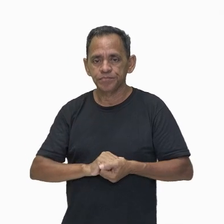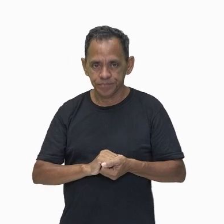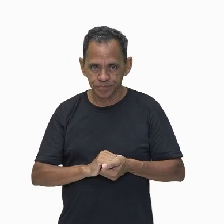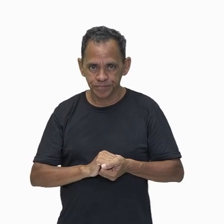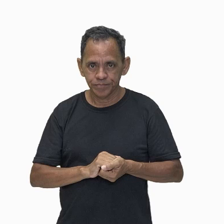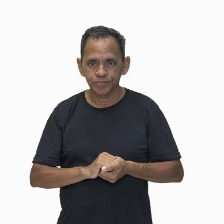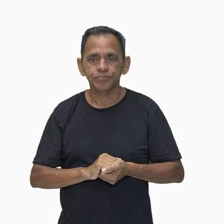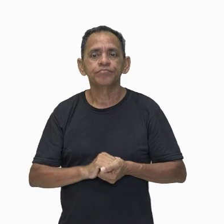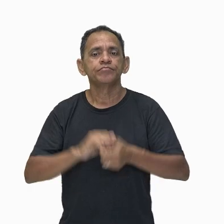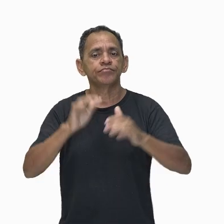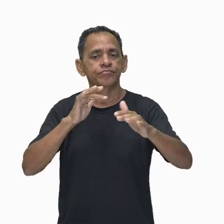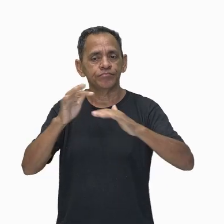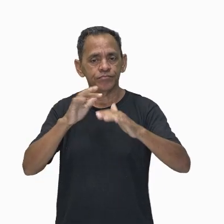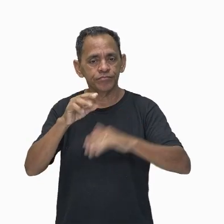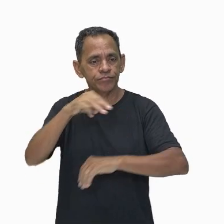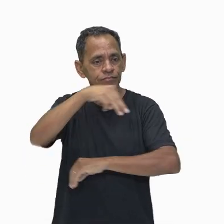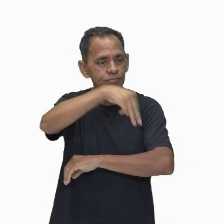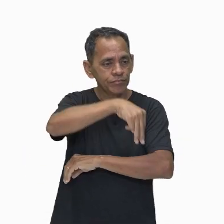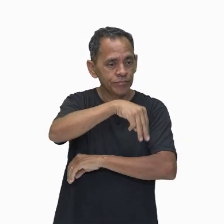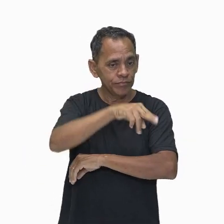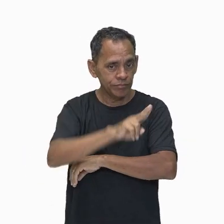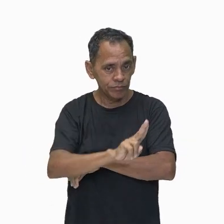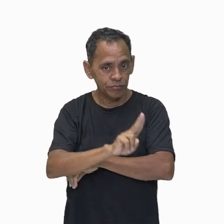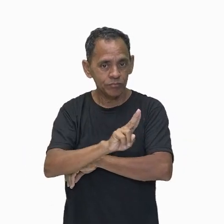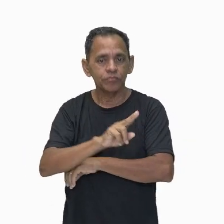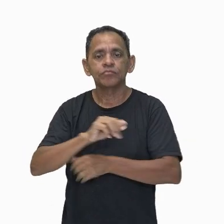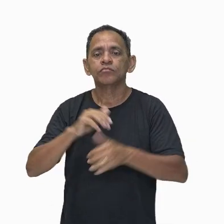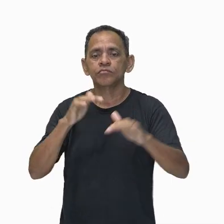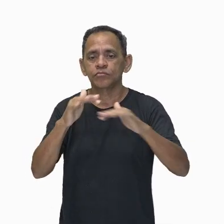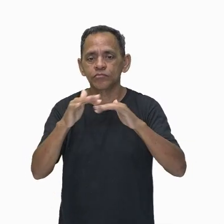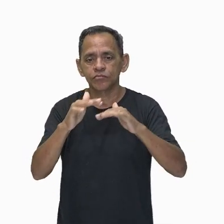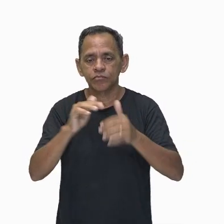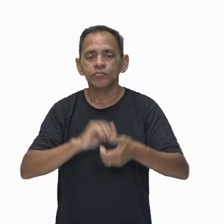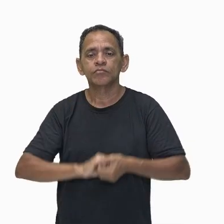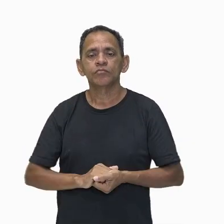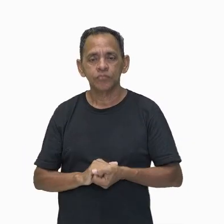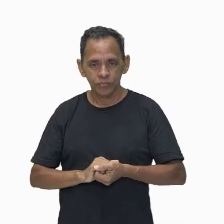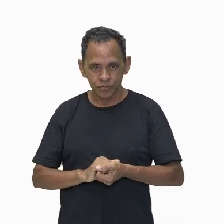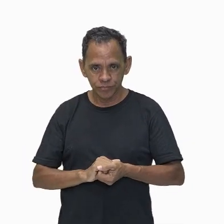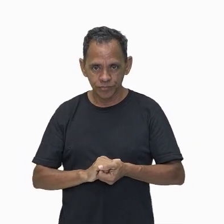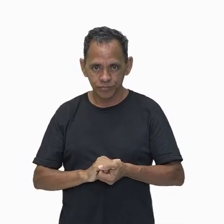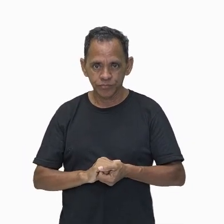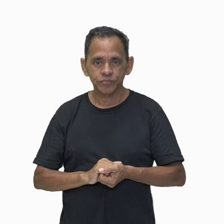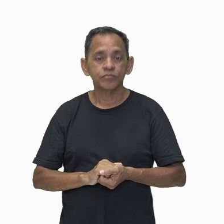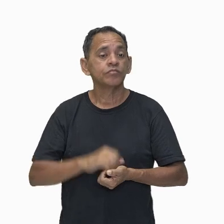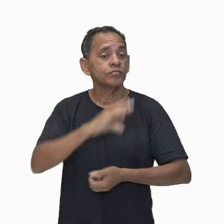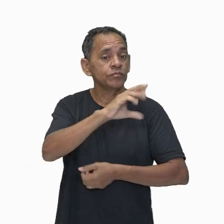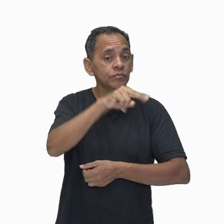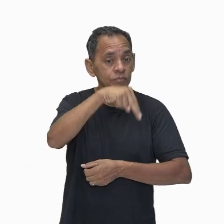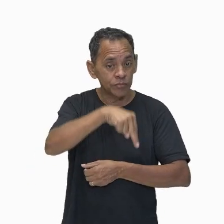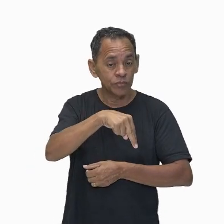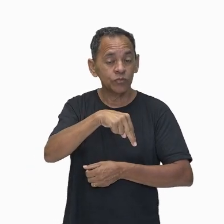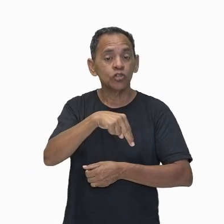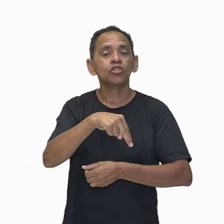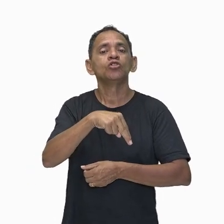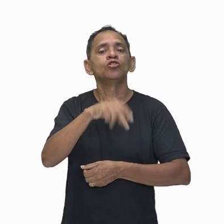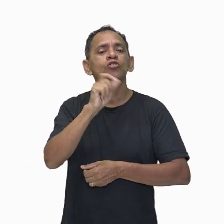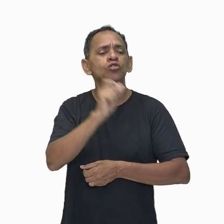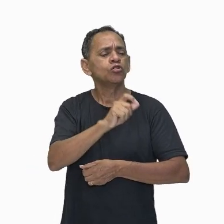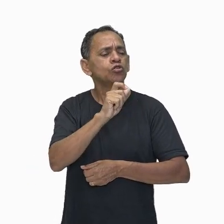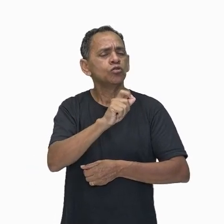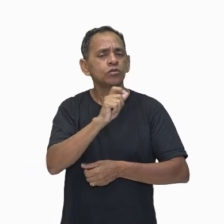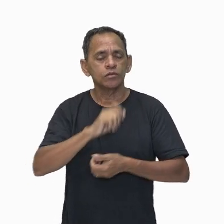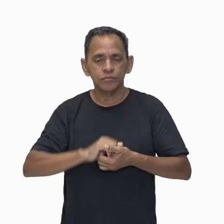O movimento uniforme, pessoal. Na cinemática, o movimento uniforme é aquele em